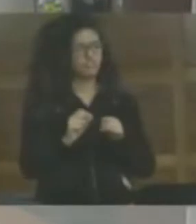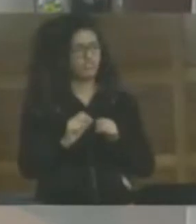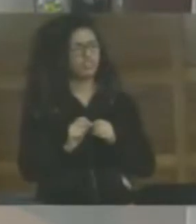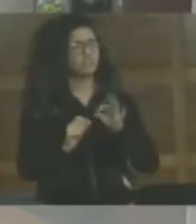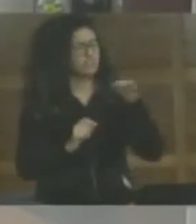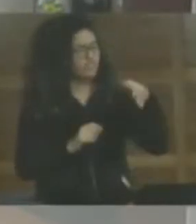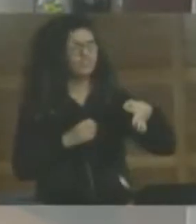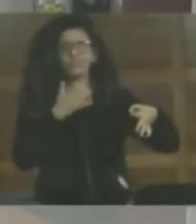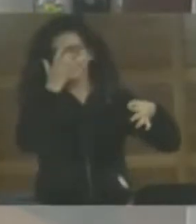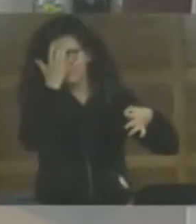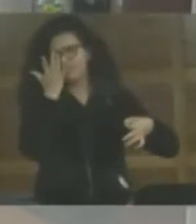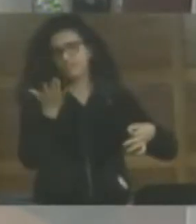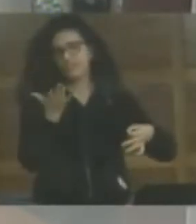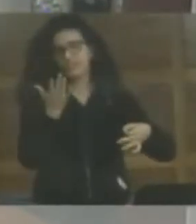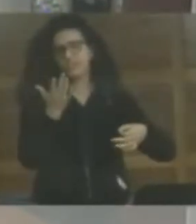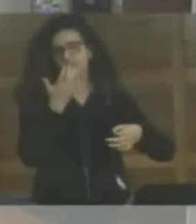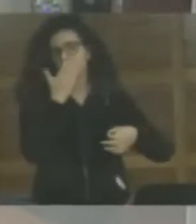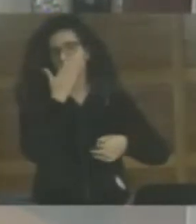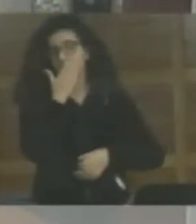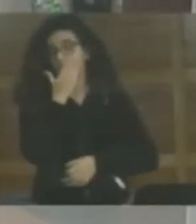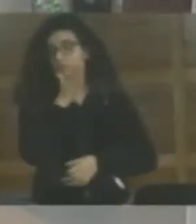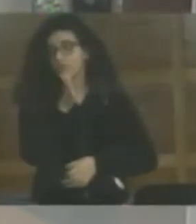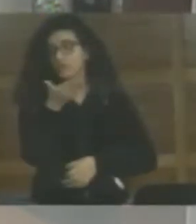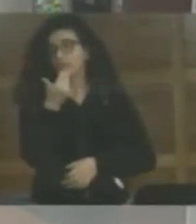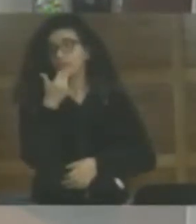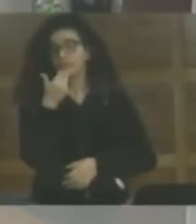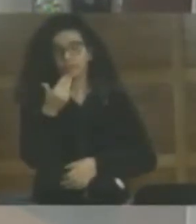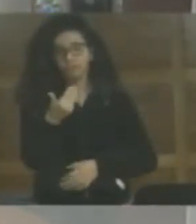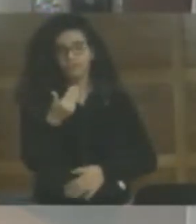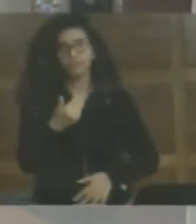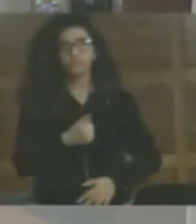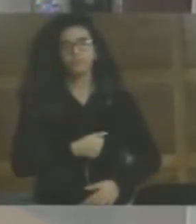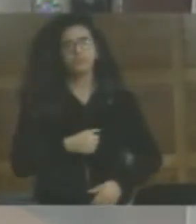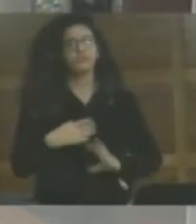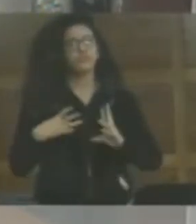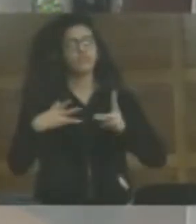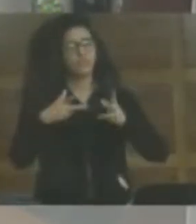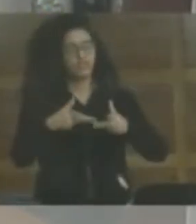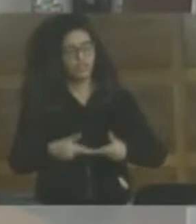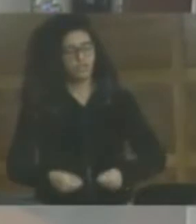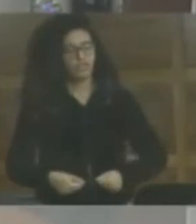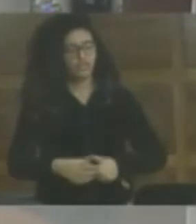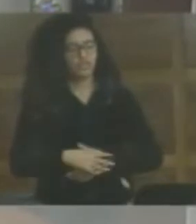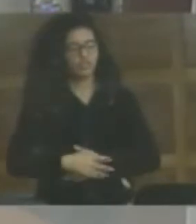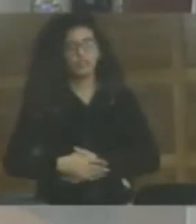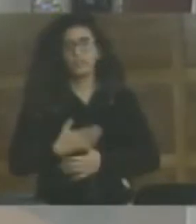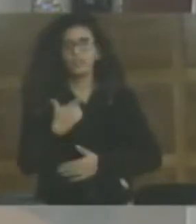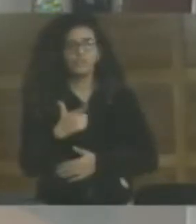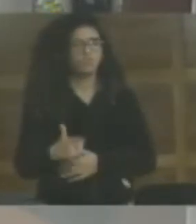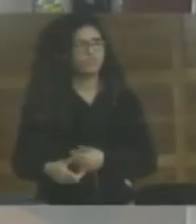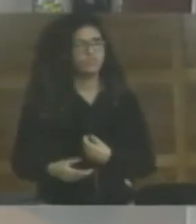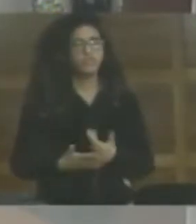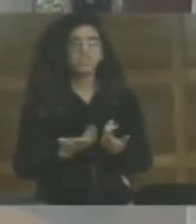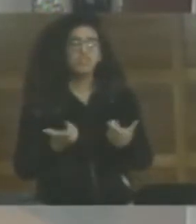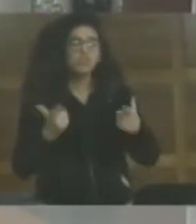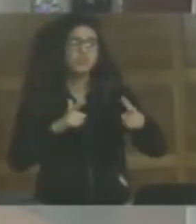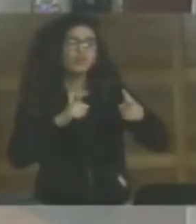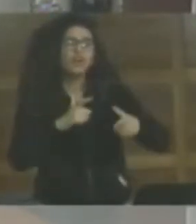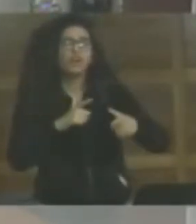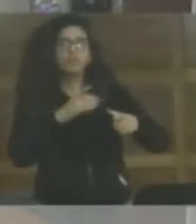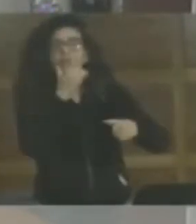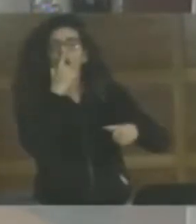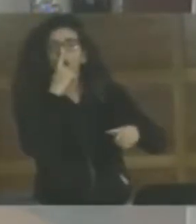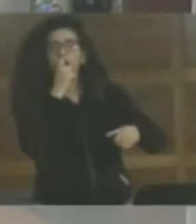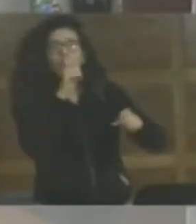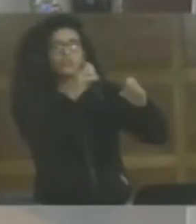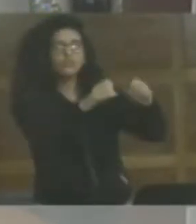fácil. Né? Até fiz esse pedido no dia que fizemos a limpeza lá. Poxa, nós não temos onde pôr o lixo. Nós temos onde pôr